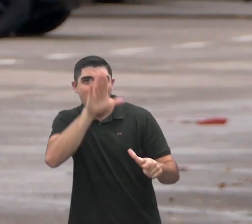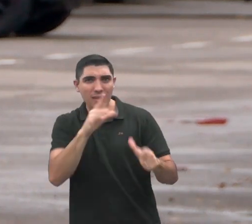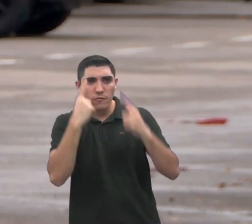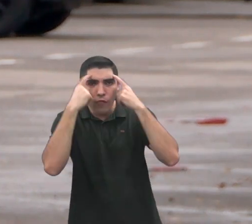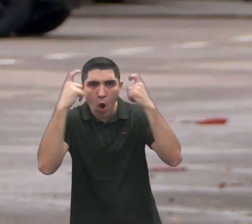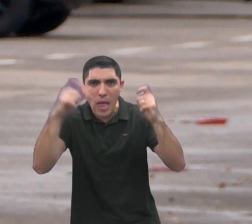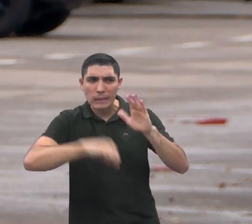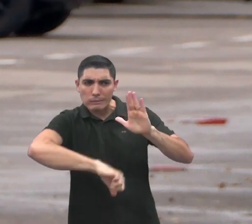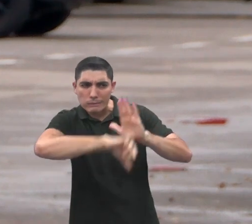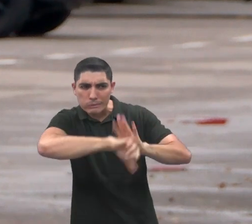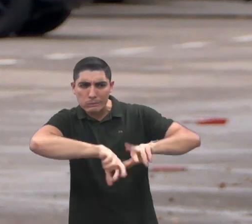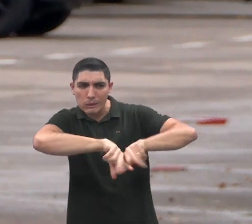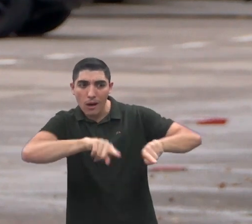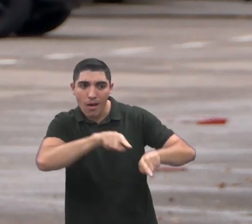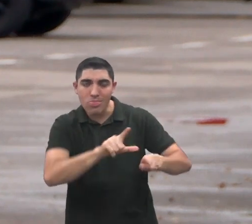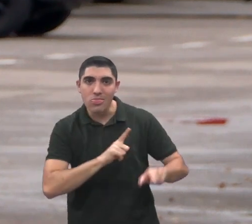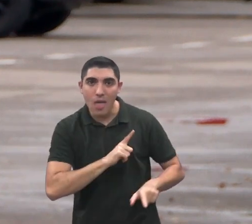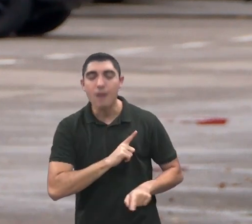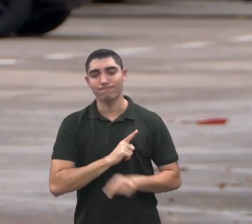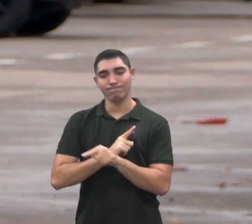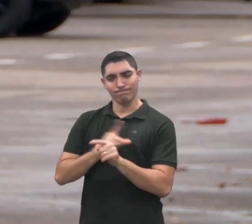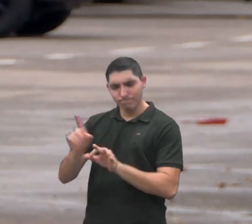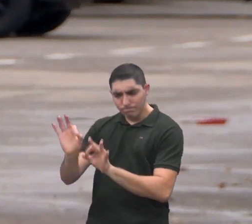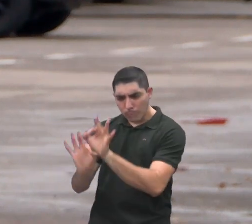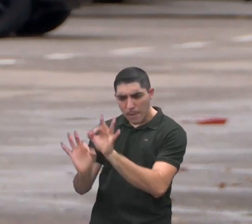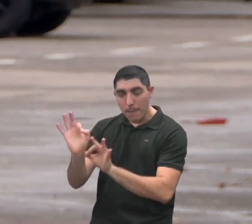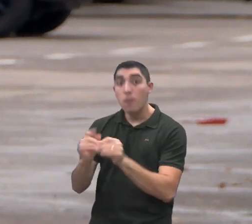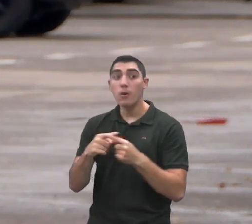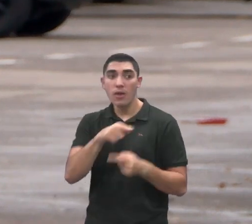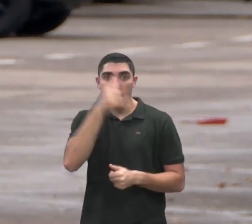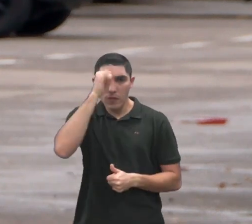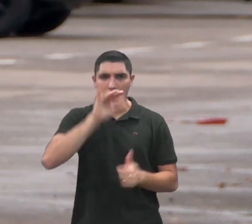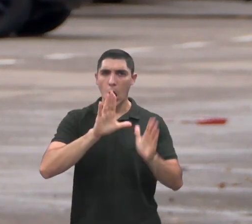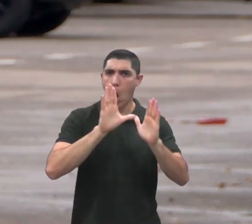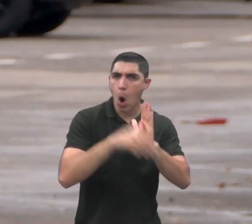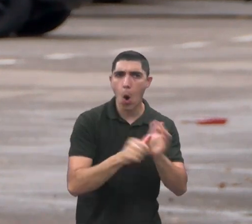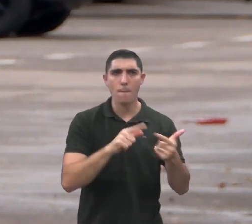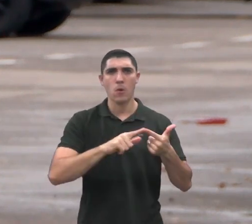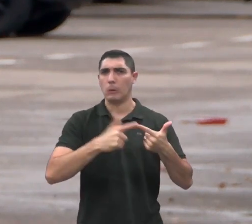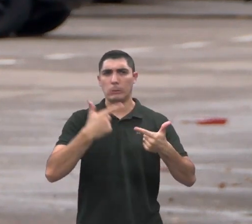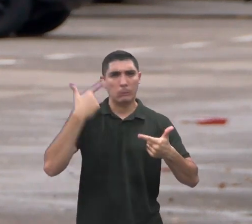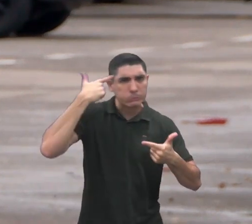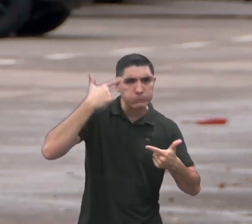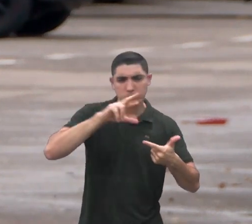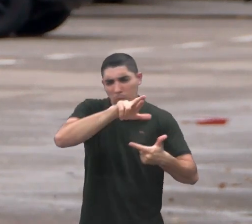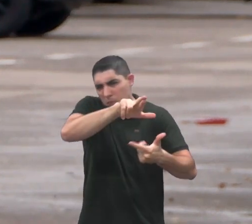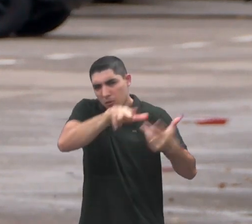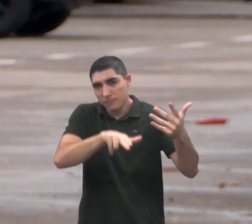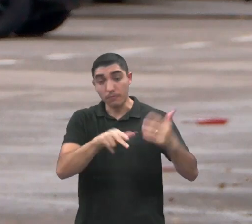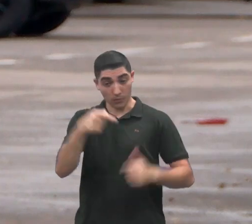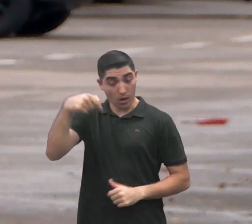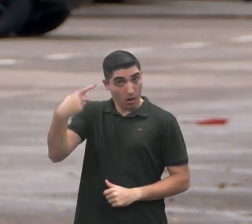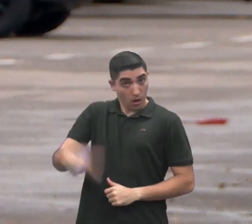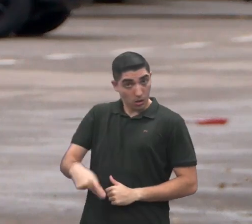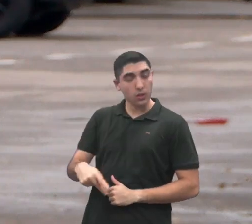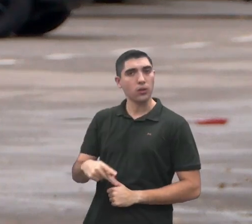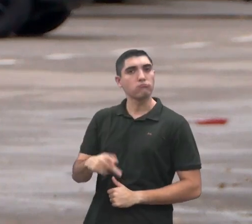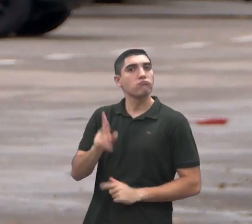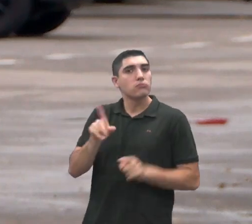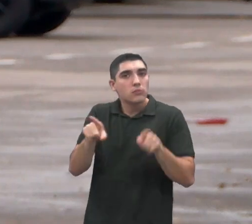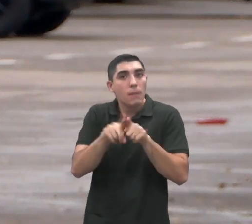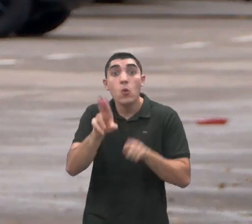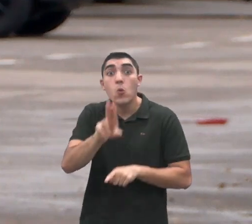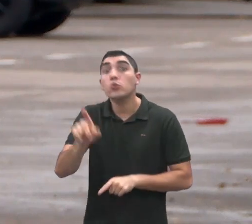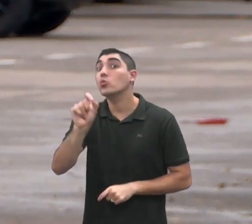índices de criminalidade. São ações planejadas para evitar roubos, furtos e outros crimes. Aqui em São José,